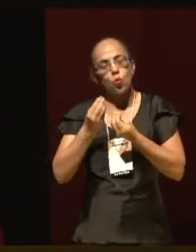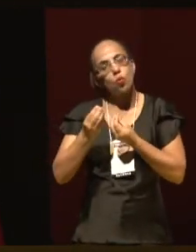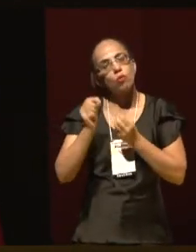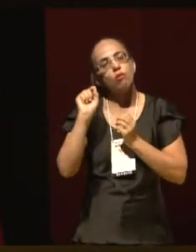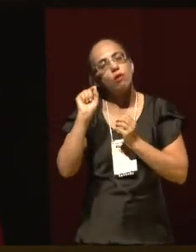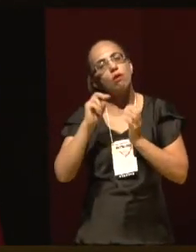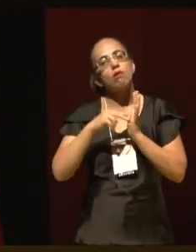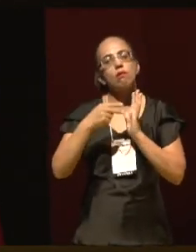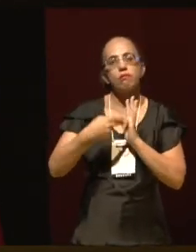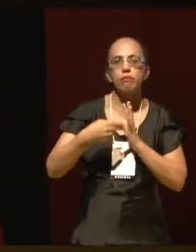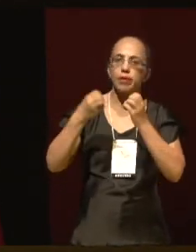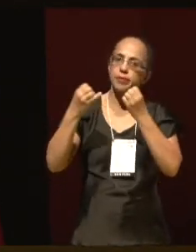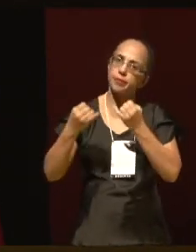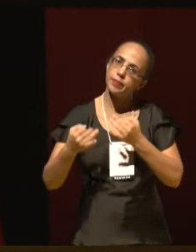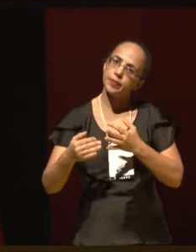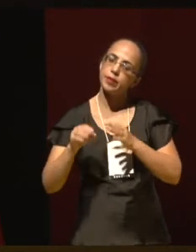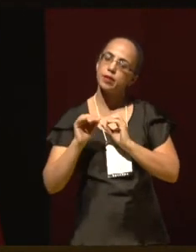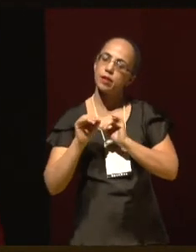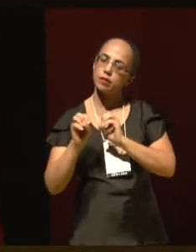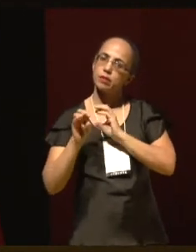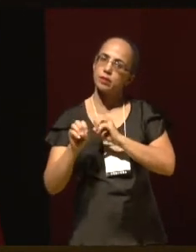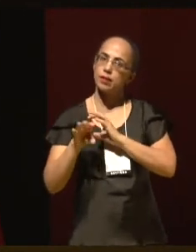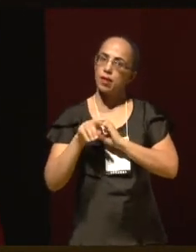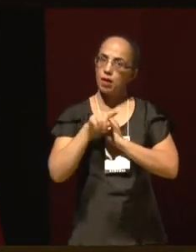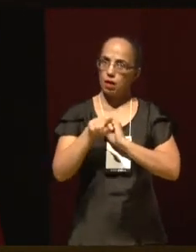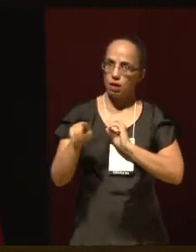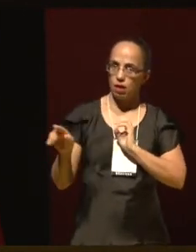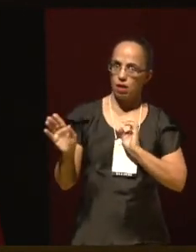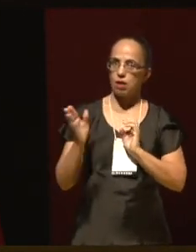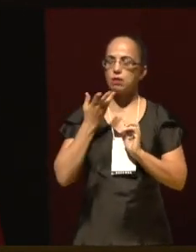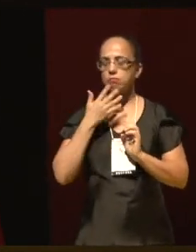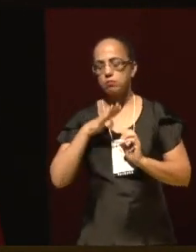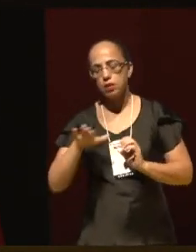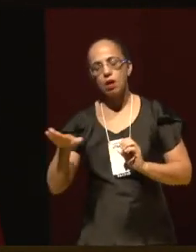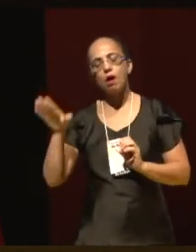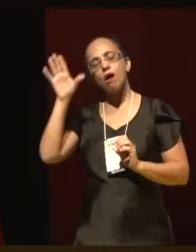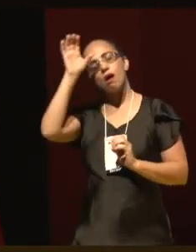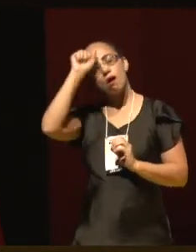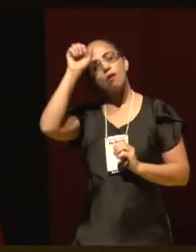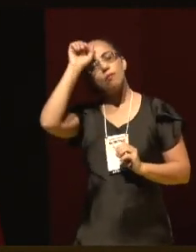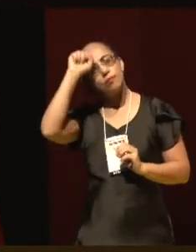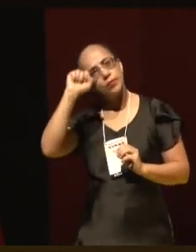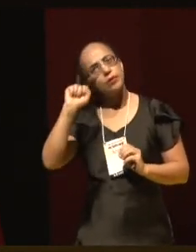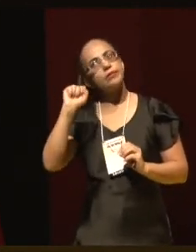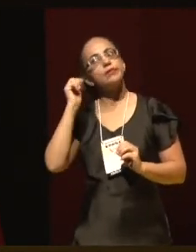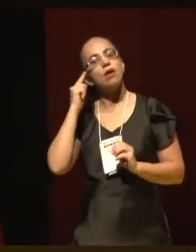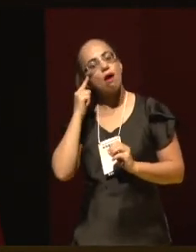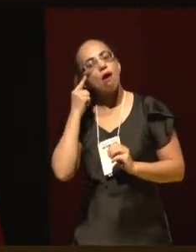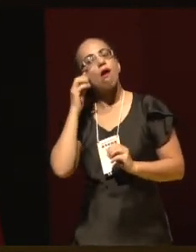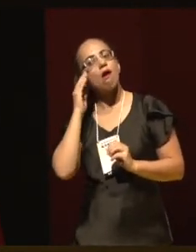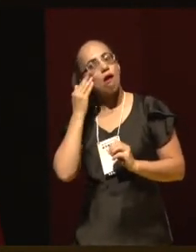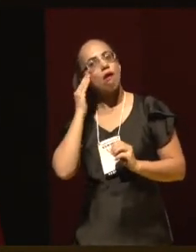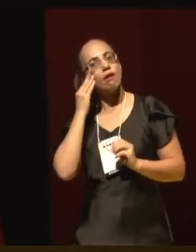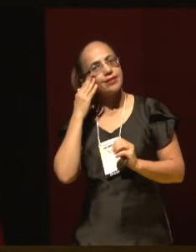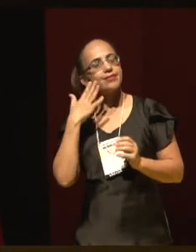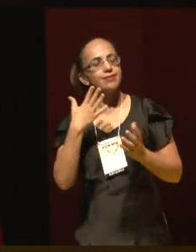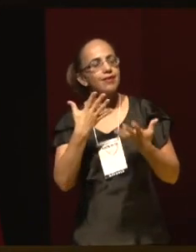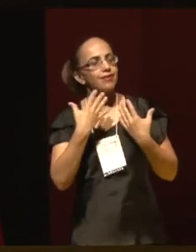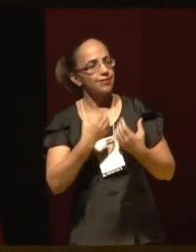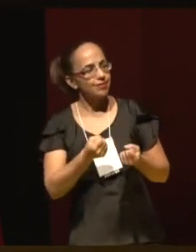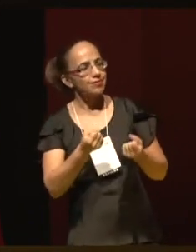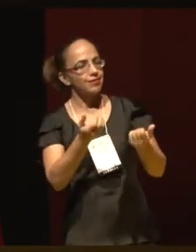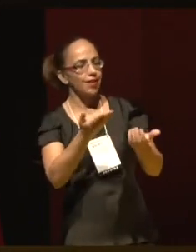Assim as crianças aprendem uma coisa nova e sabem também acolher a nova colega que está integrando-se em seu